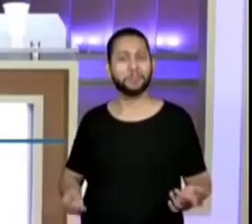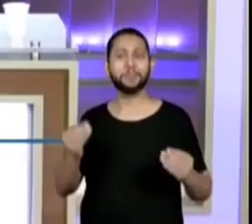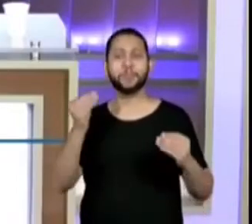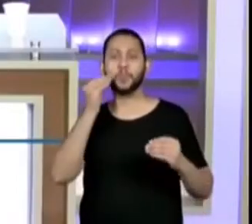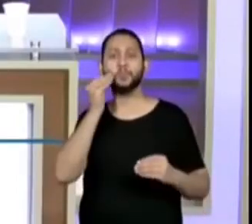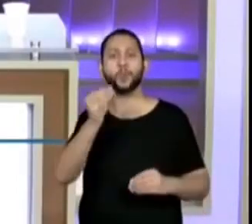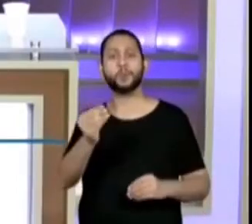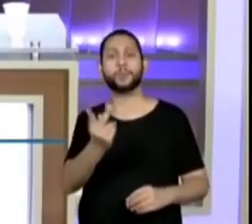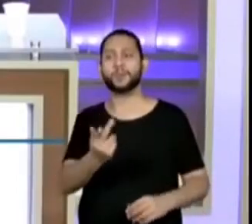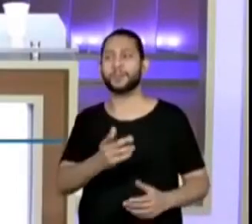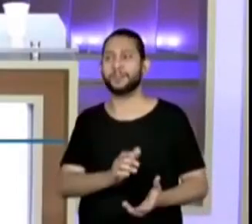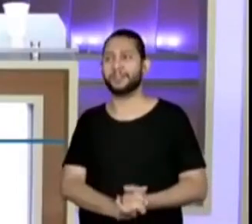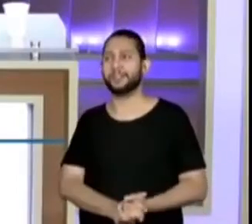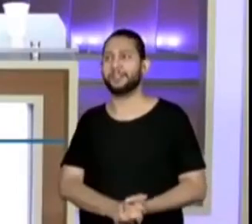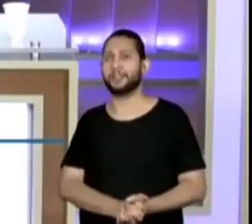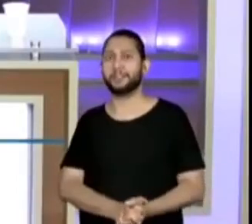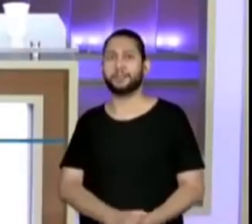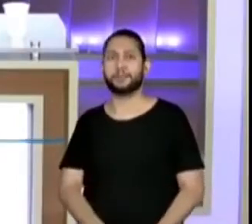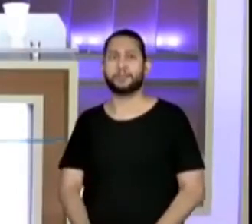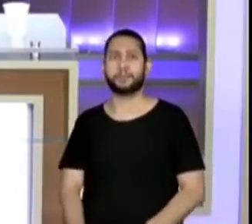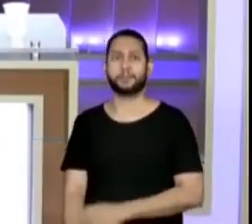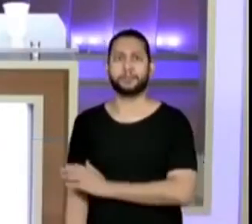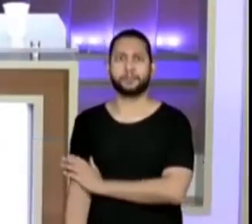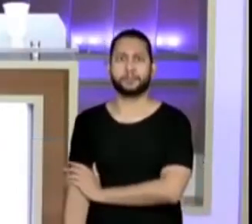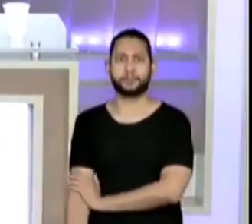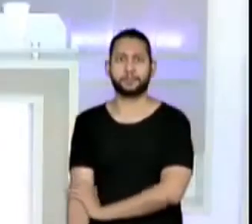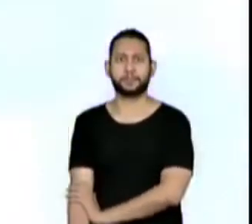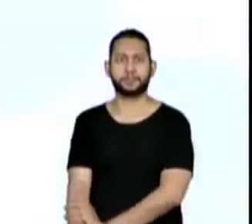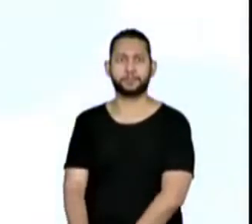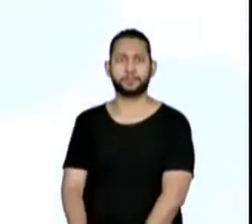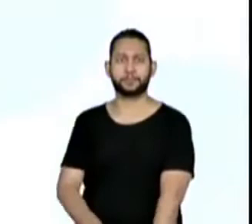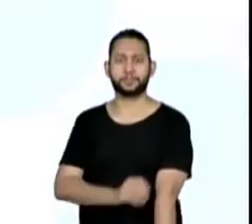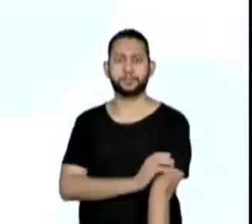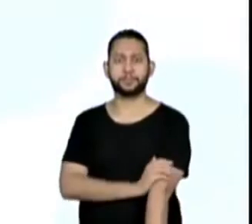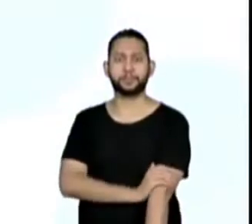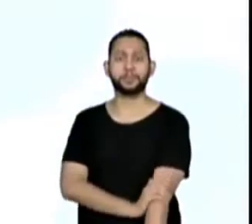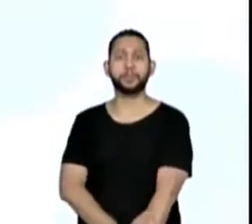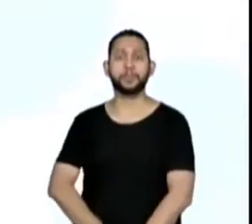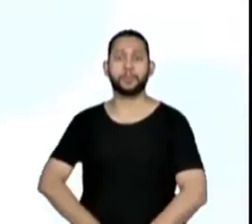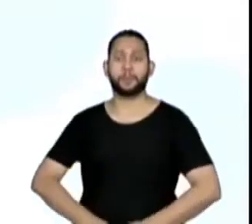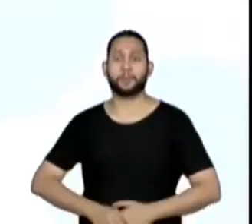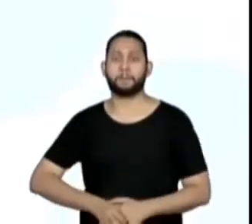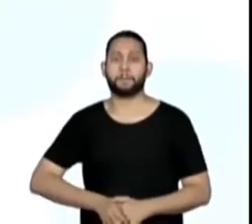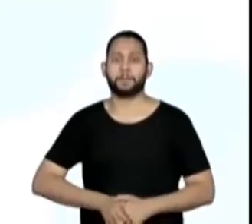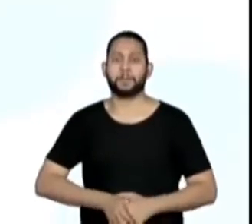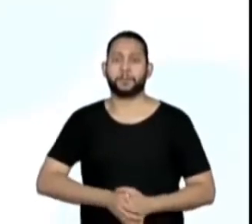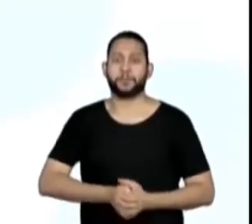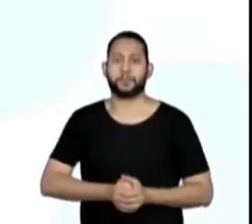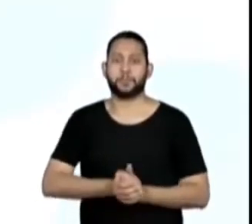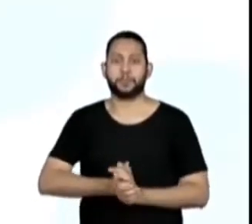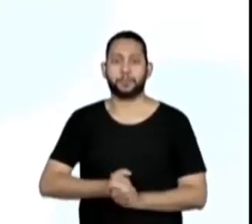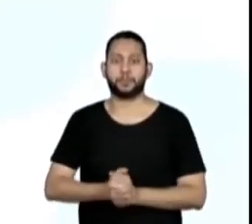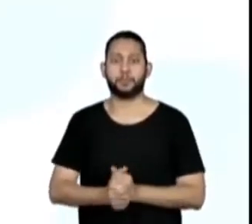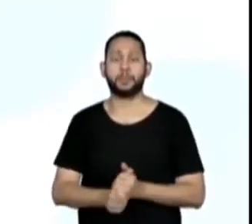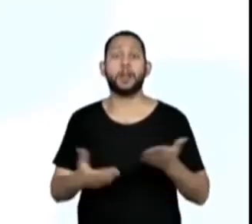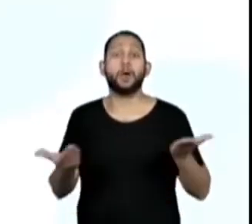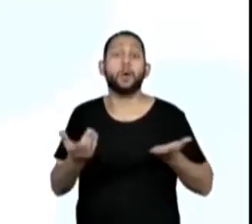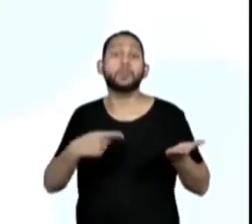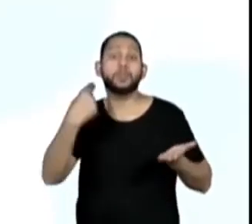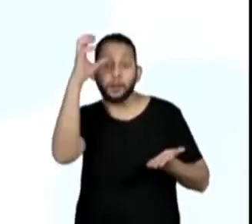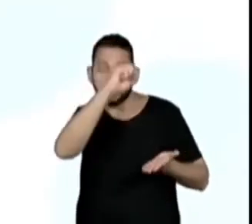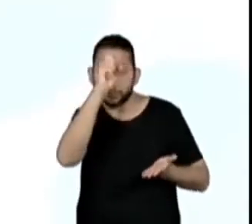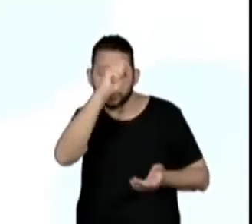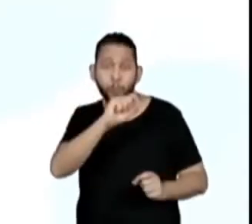turma. Bora lá. Instrução aqui. Bom... O que nós vamos aprender, turma? Nesta aula, vamos identificar